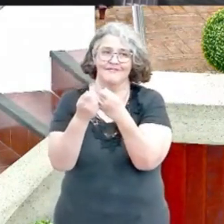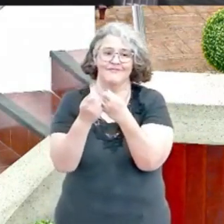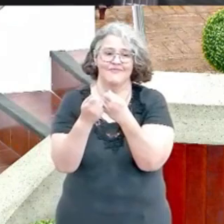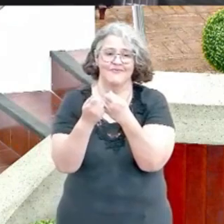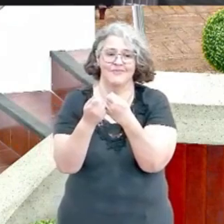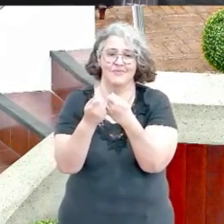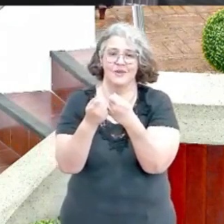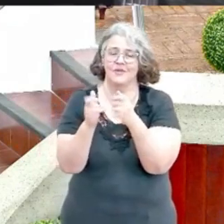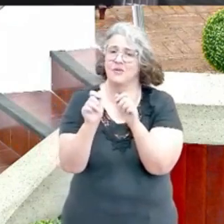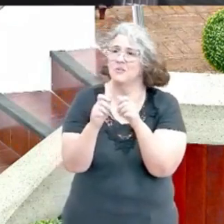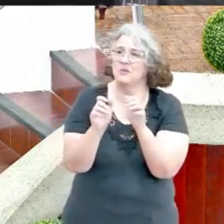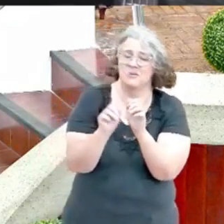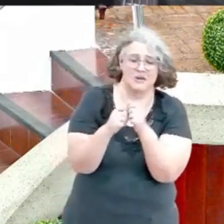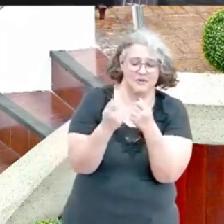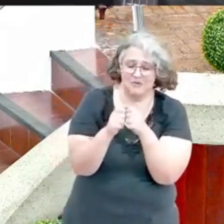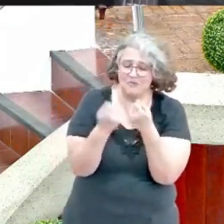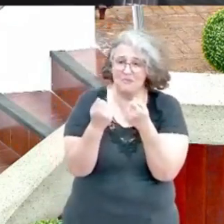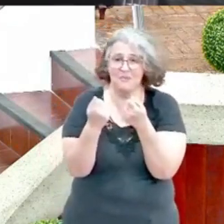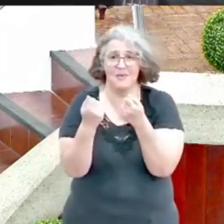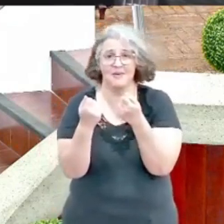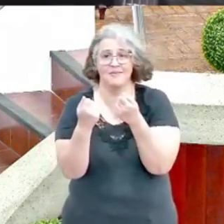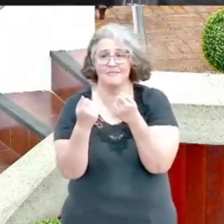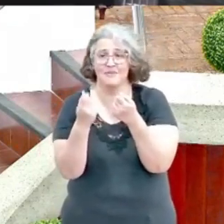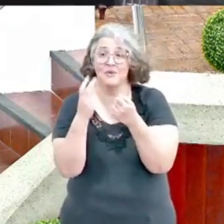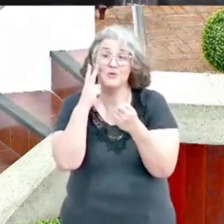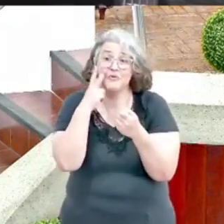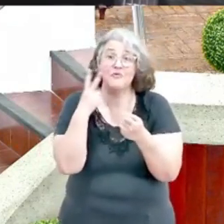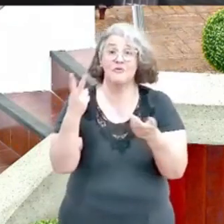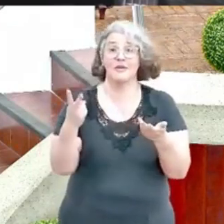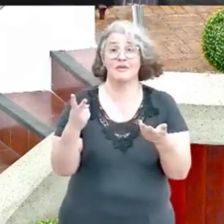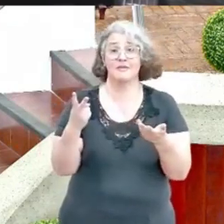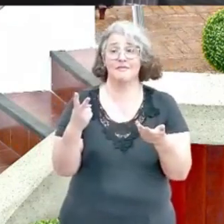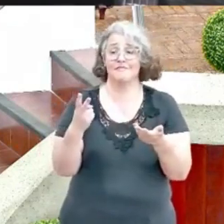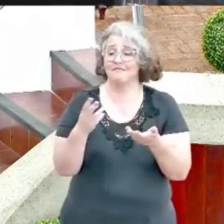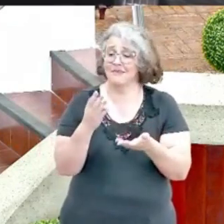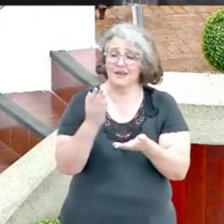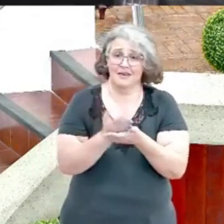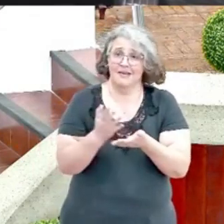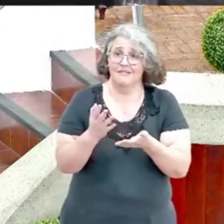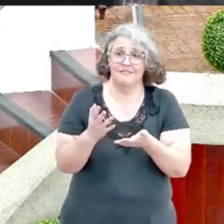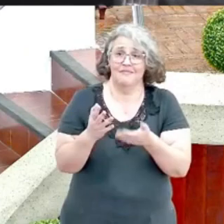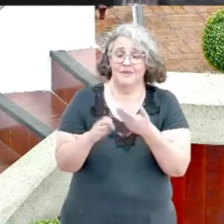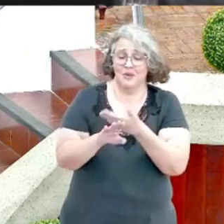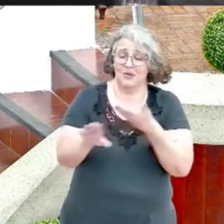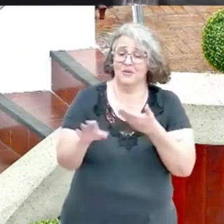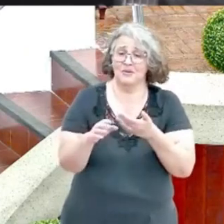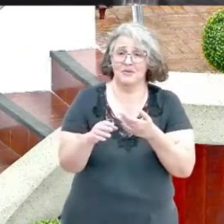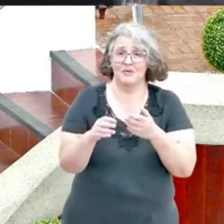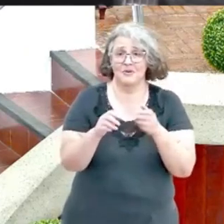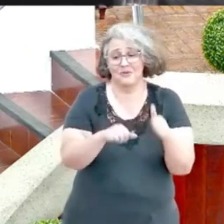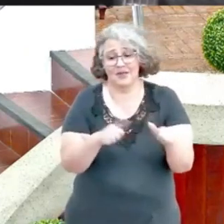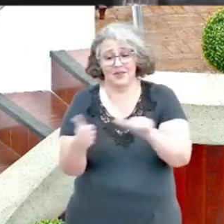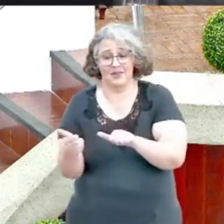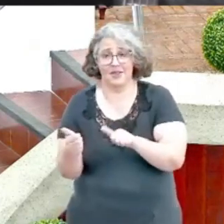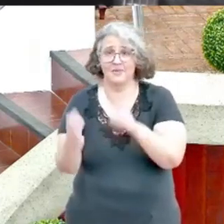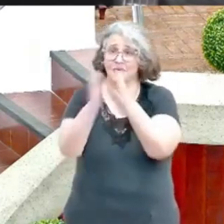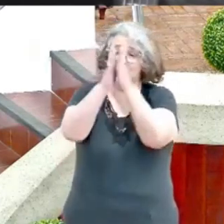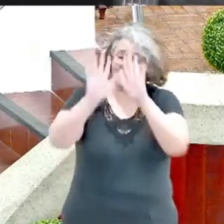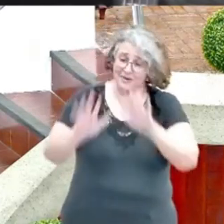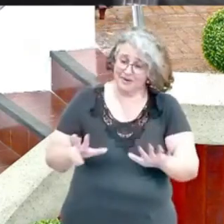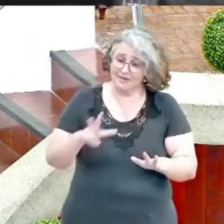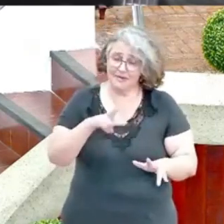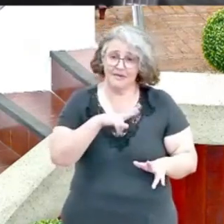pão. Fomos privados do vinho. Fomos privados do batismo, das orações públicas,